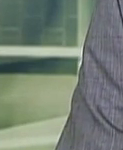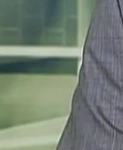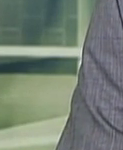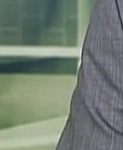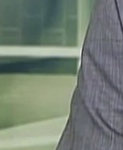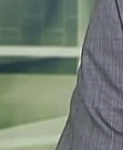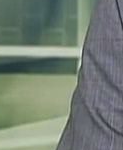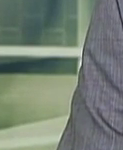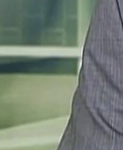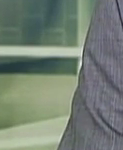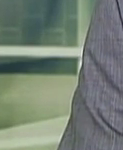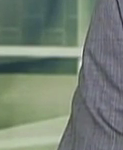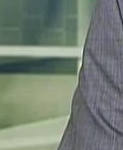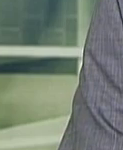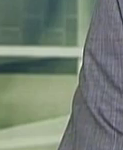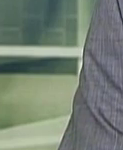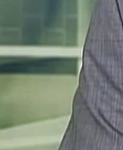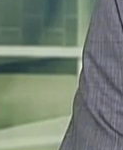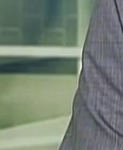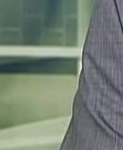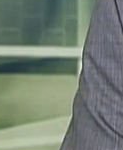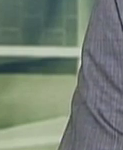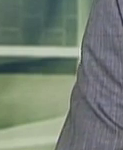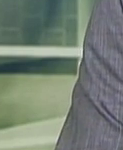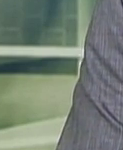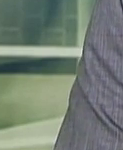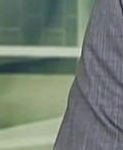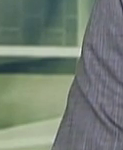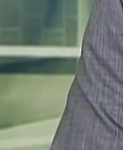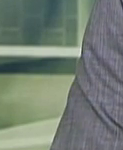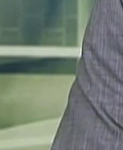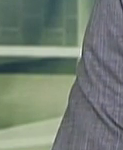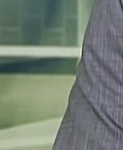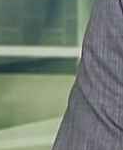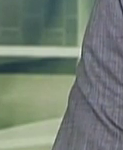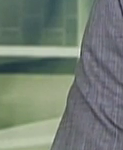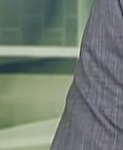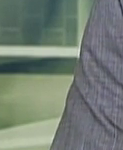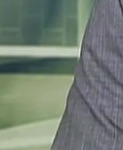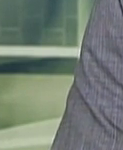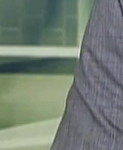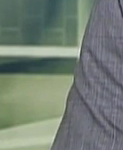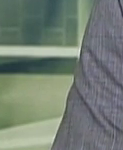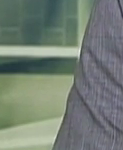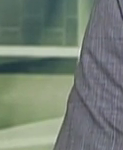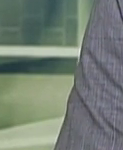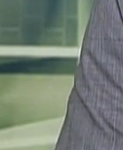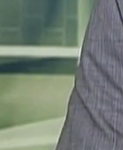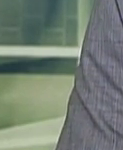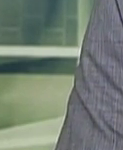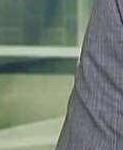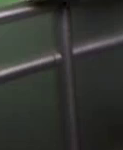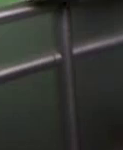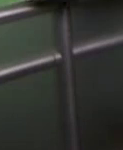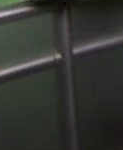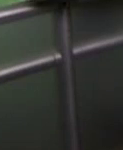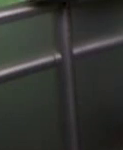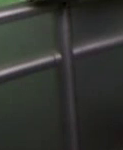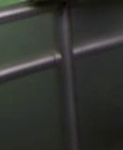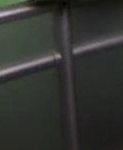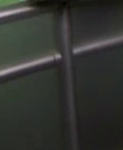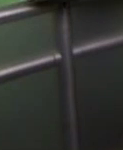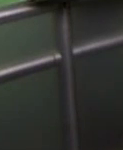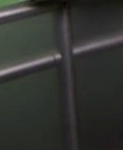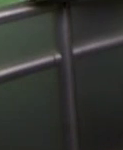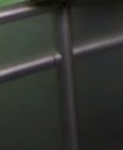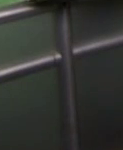estão diretamente relacionadas à aprendizagem, principalmente para as crianças que têm necessidades especiais. O